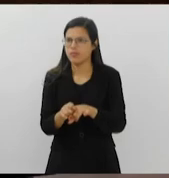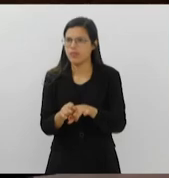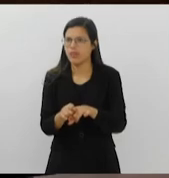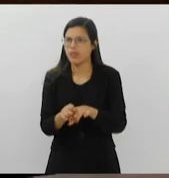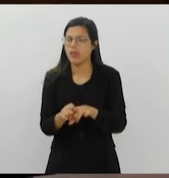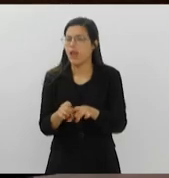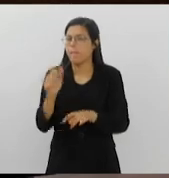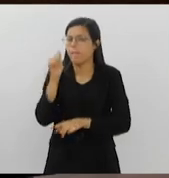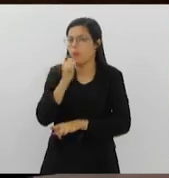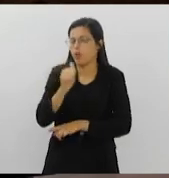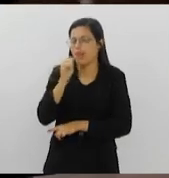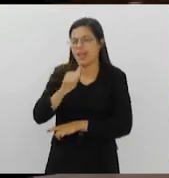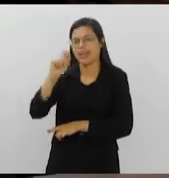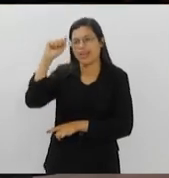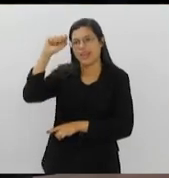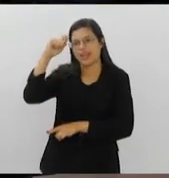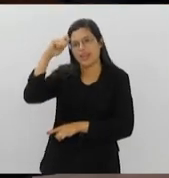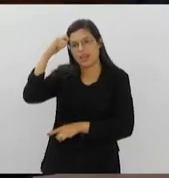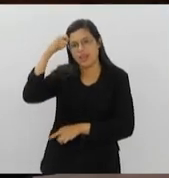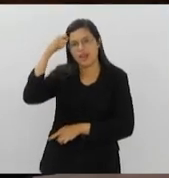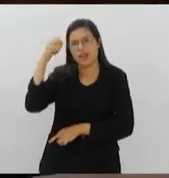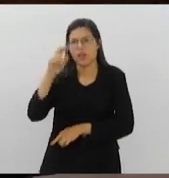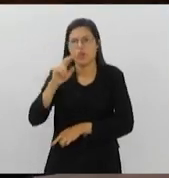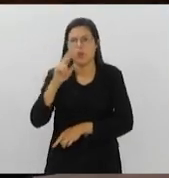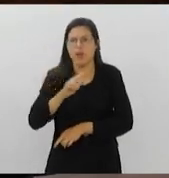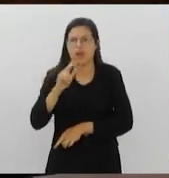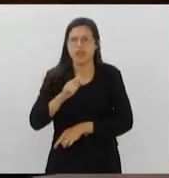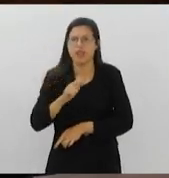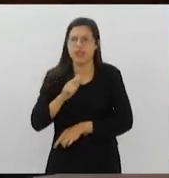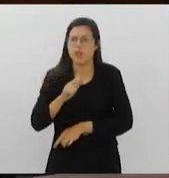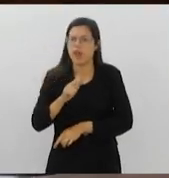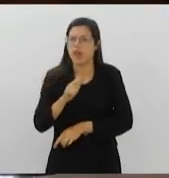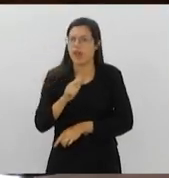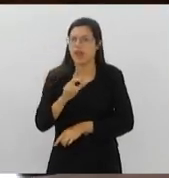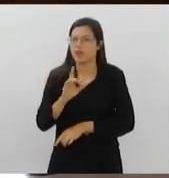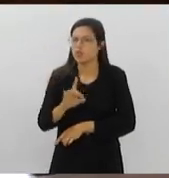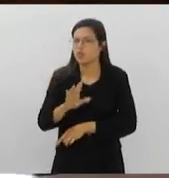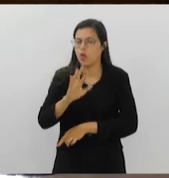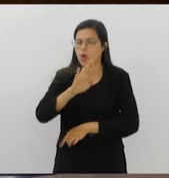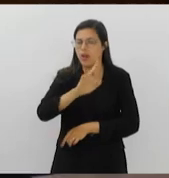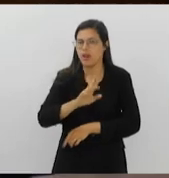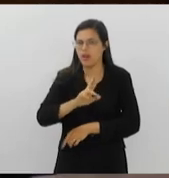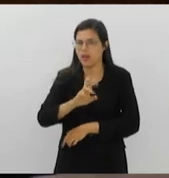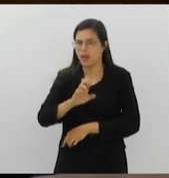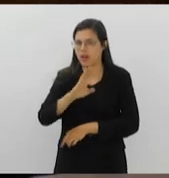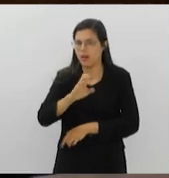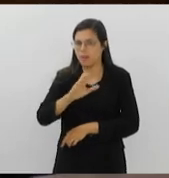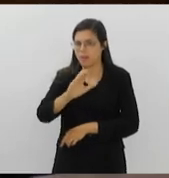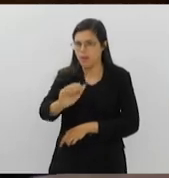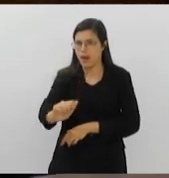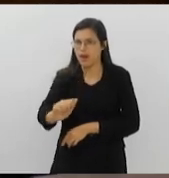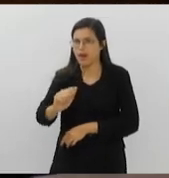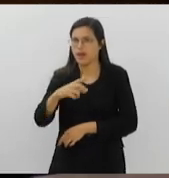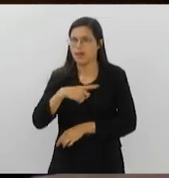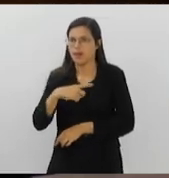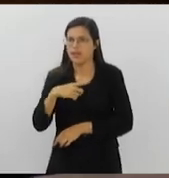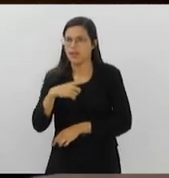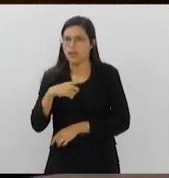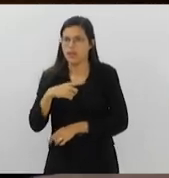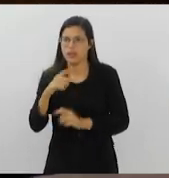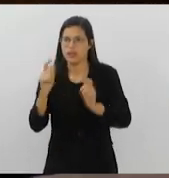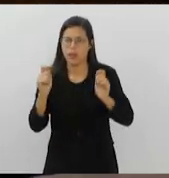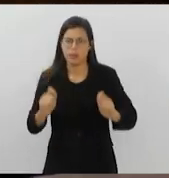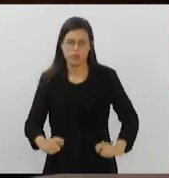da mulher negra, porque não é só a Rebeca Andrade que tem essa possibilidade de